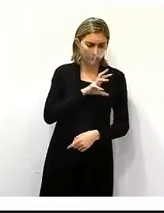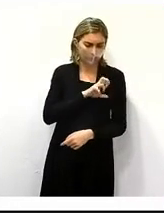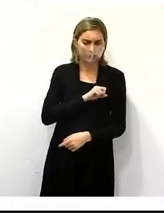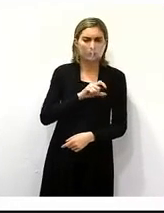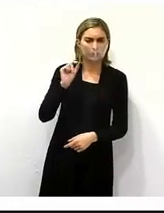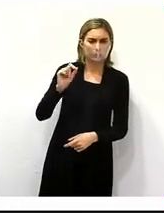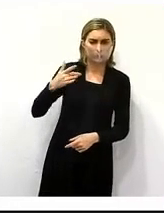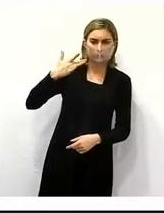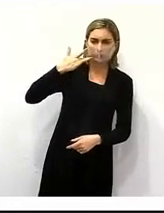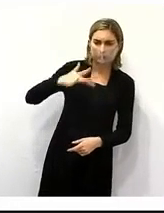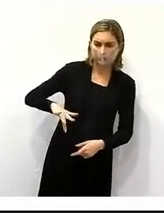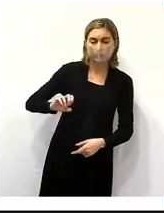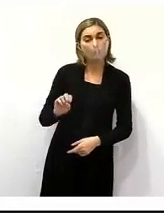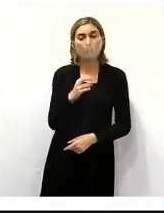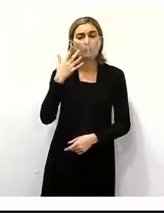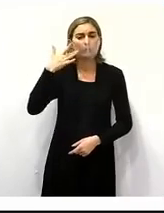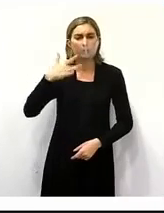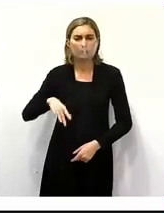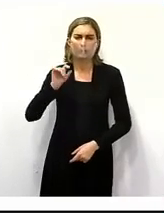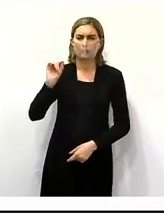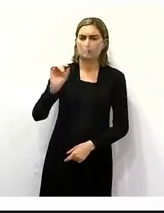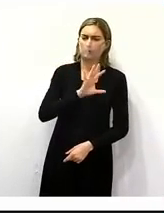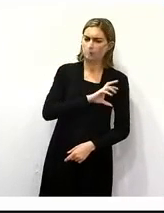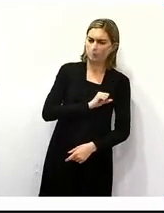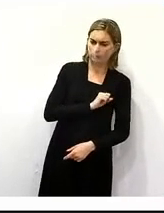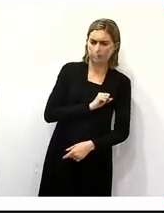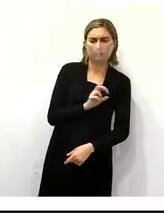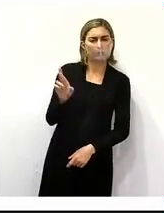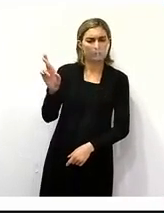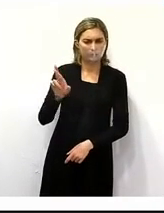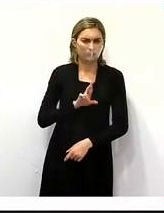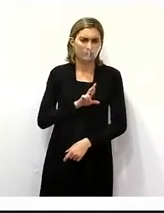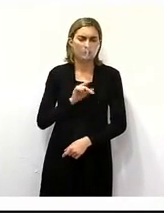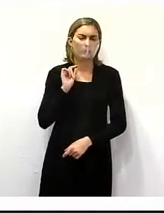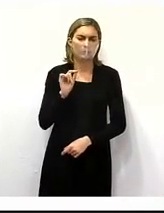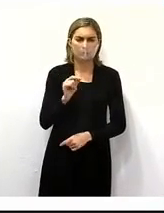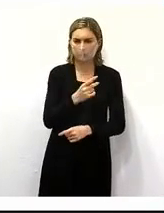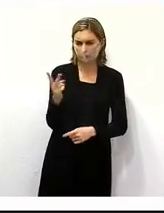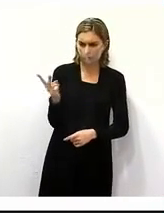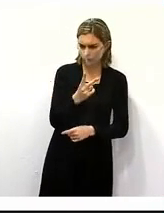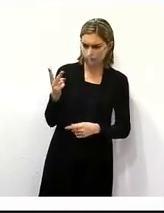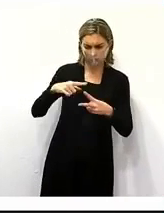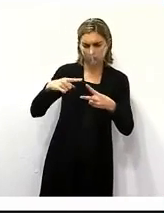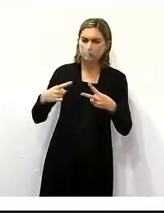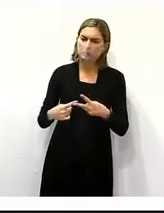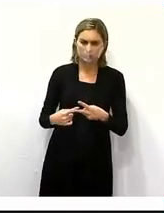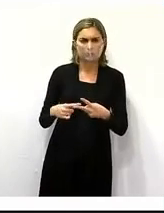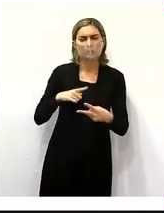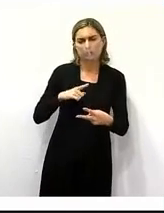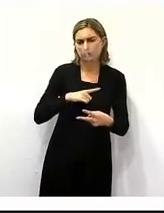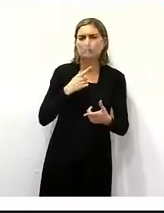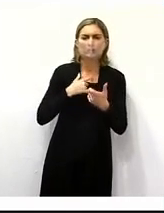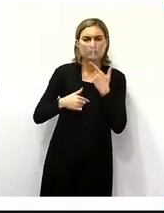que temido, ou temido que amado? Responde-se que ambas as coisas seriam